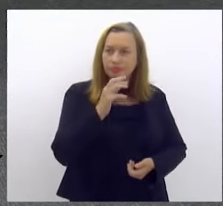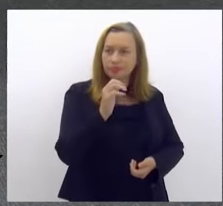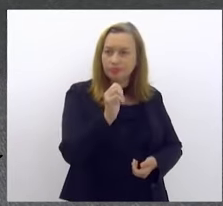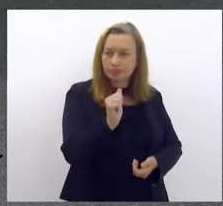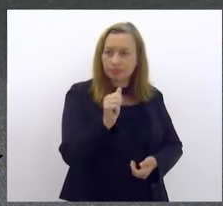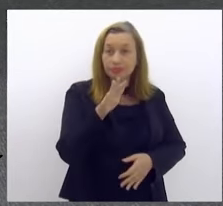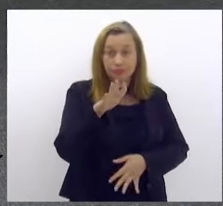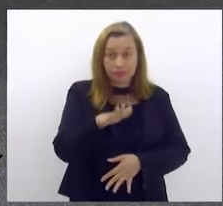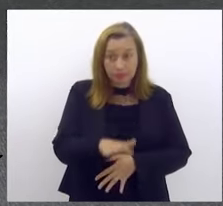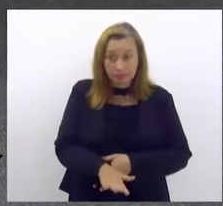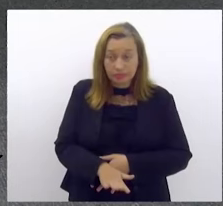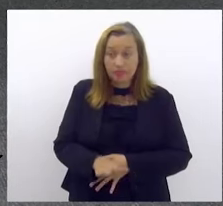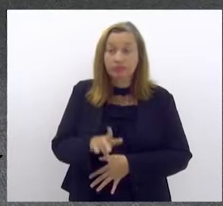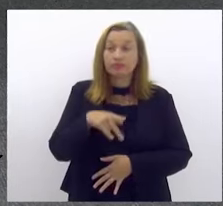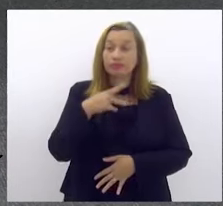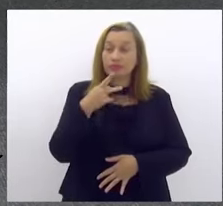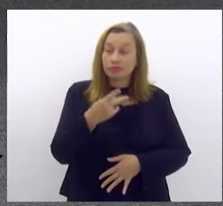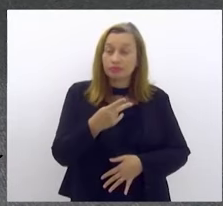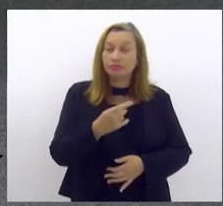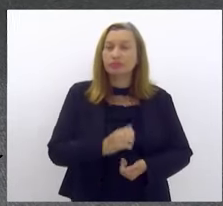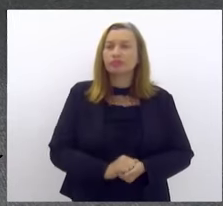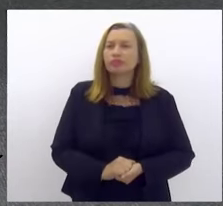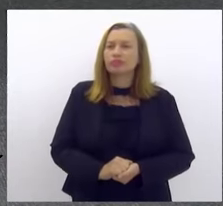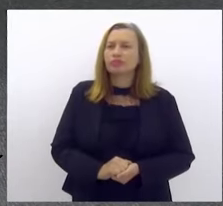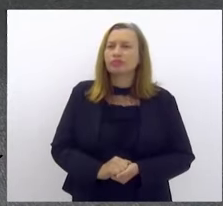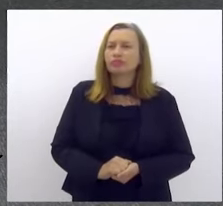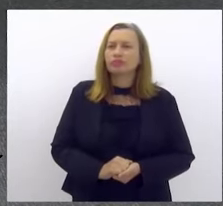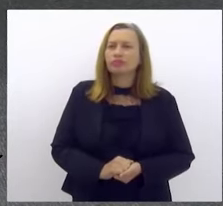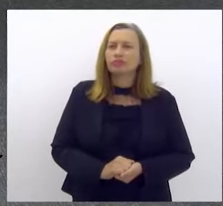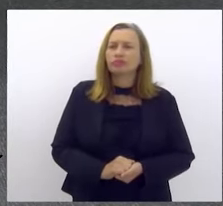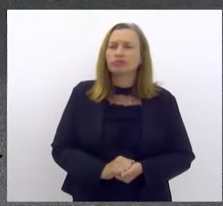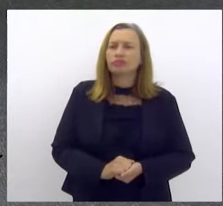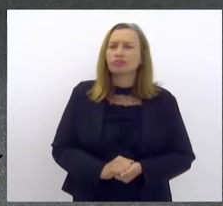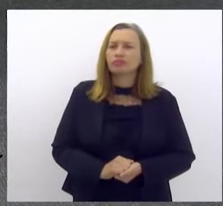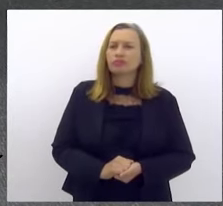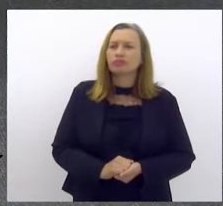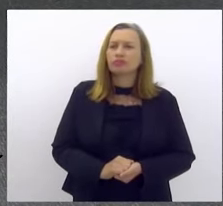tarde, manifestou que